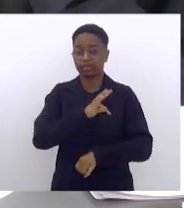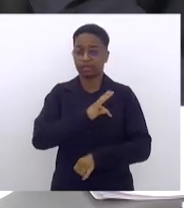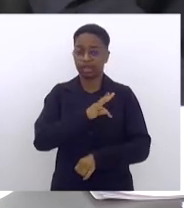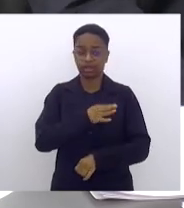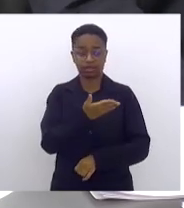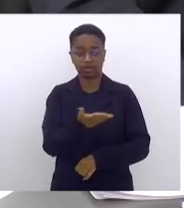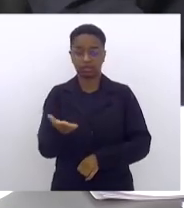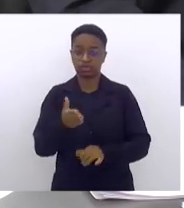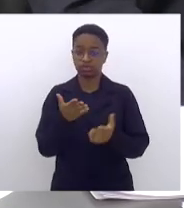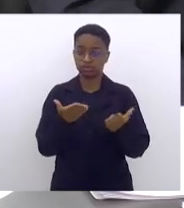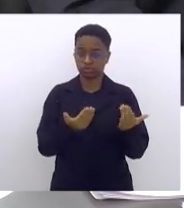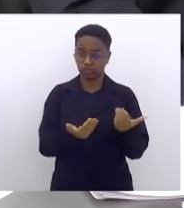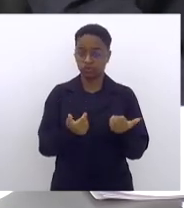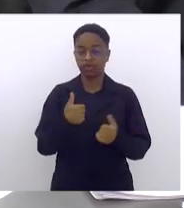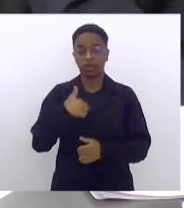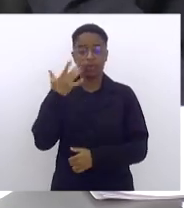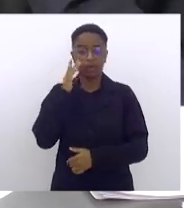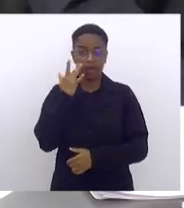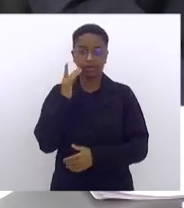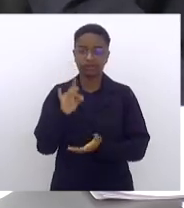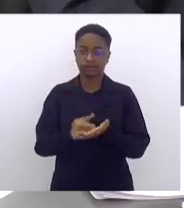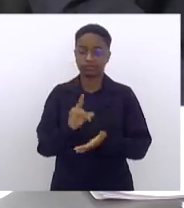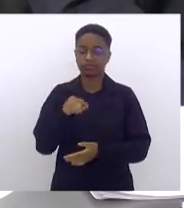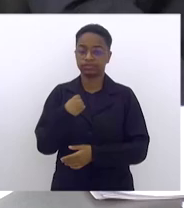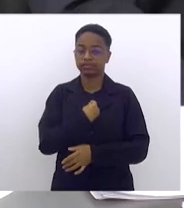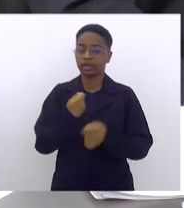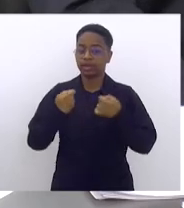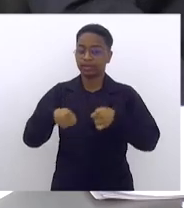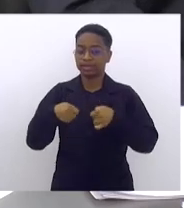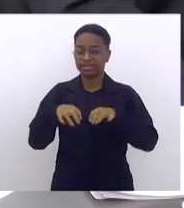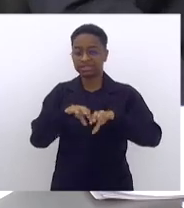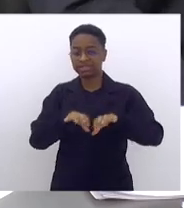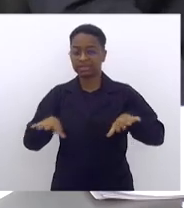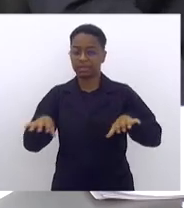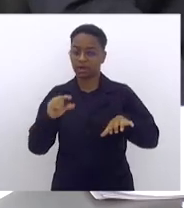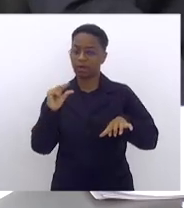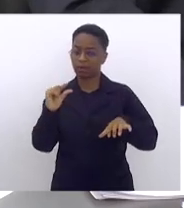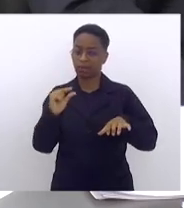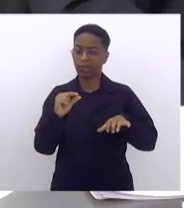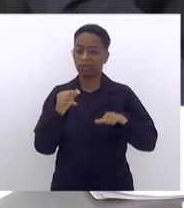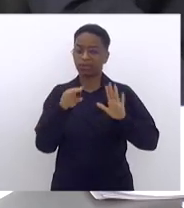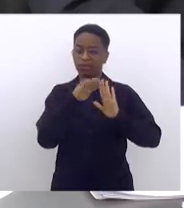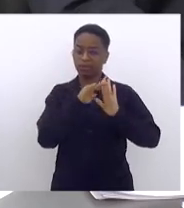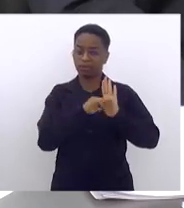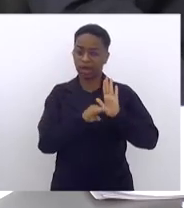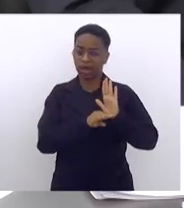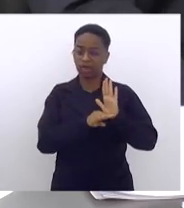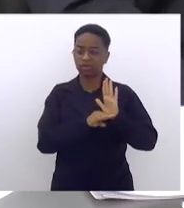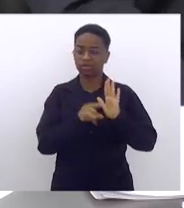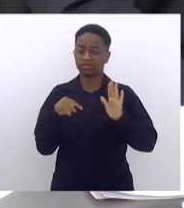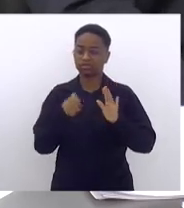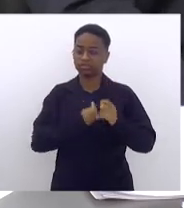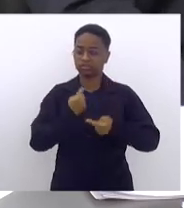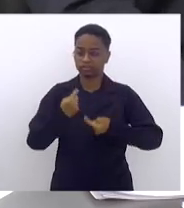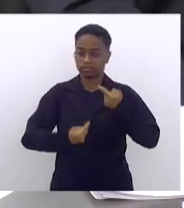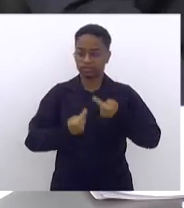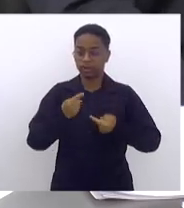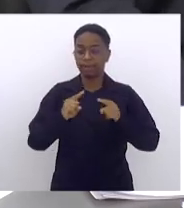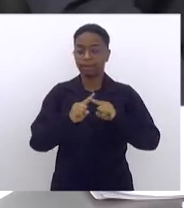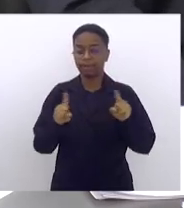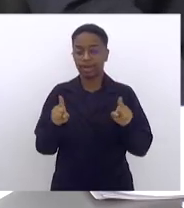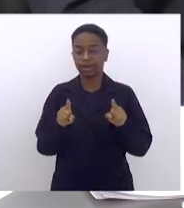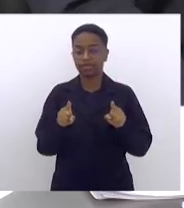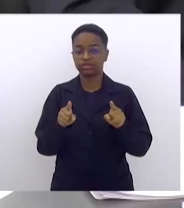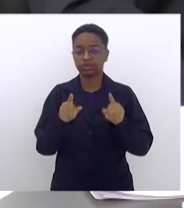Eu acho que a gente também precisa, né, separar um pouco essas pautas que a gente tem tratado, mas tratar